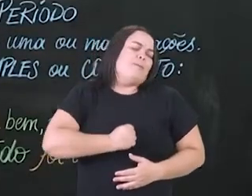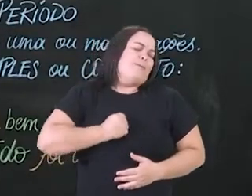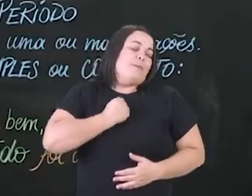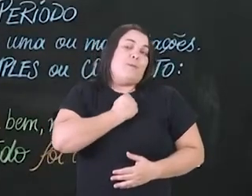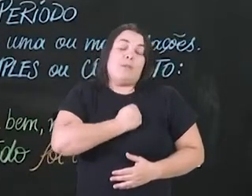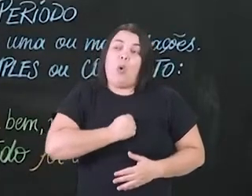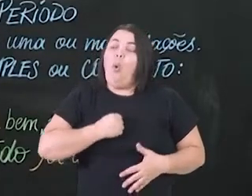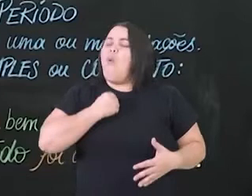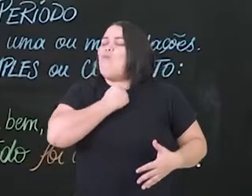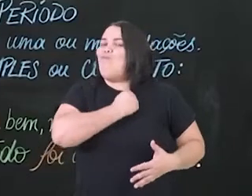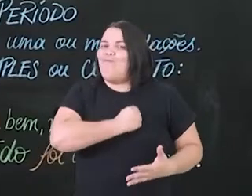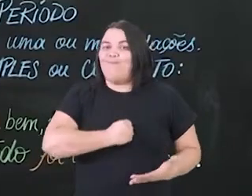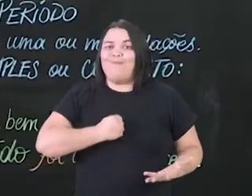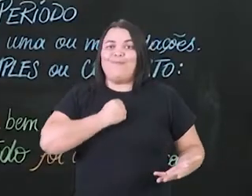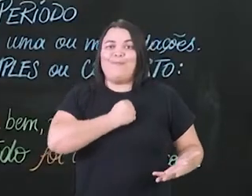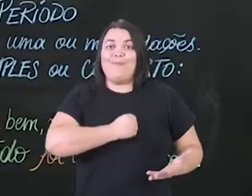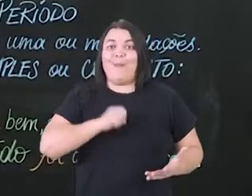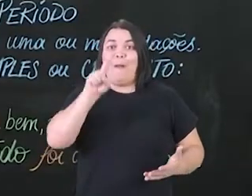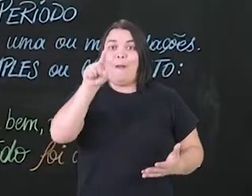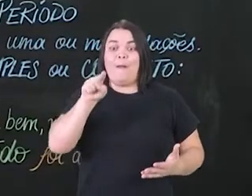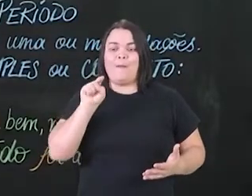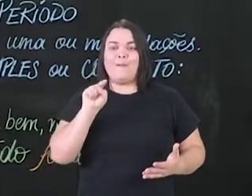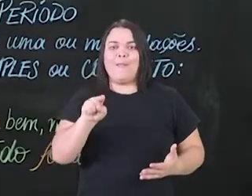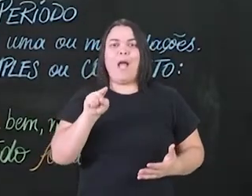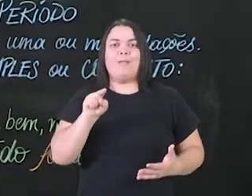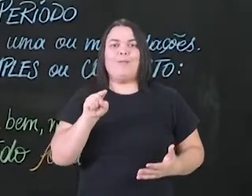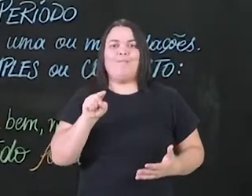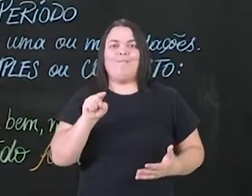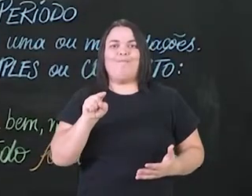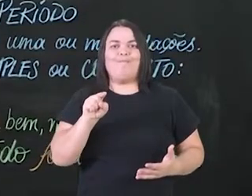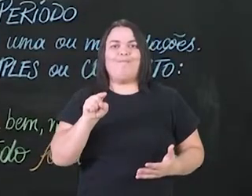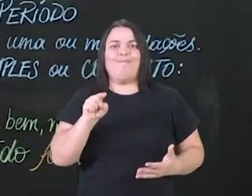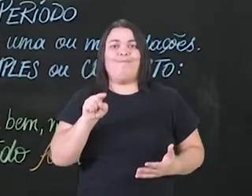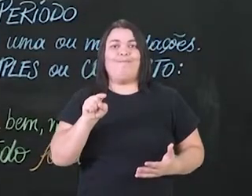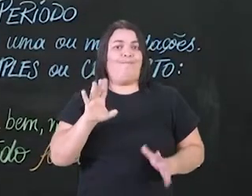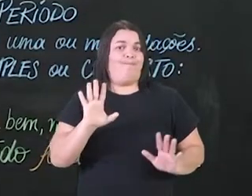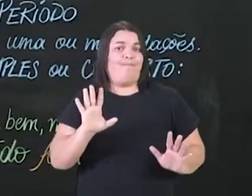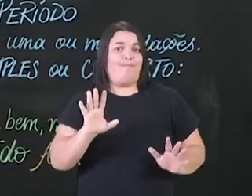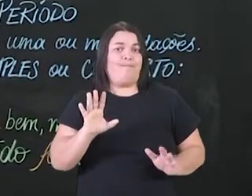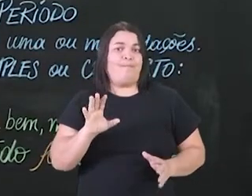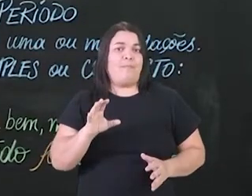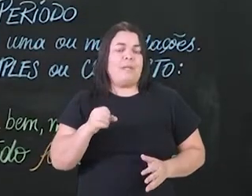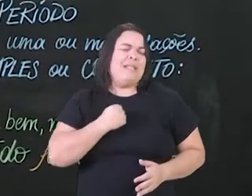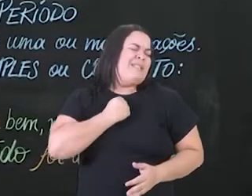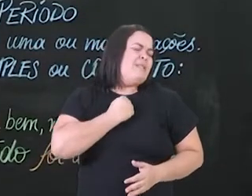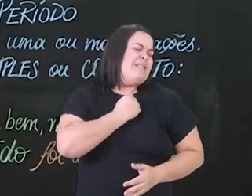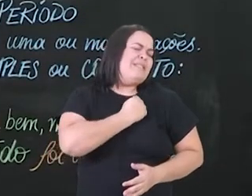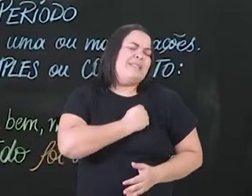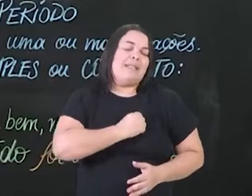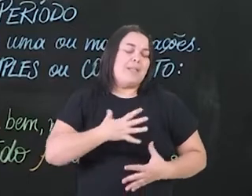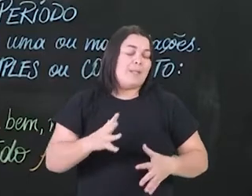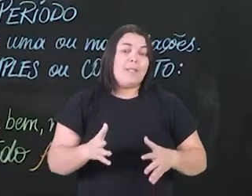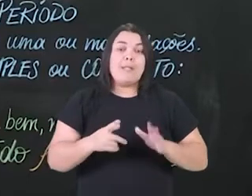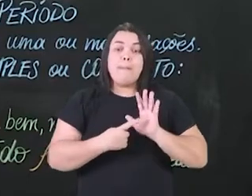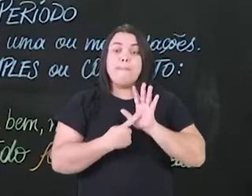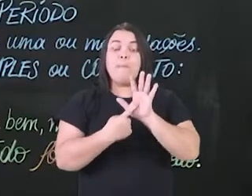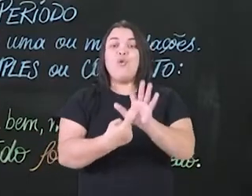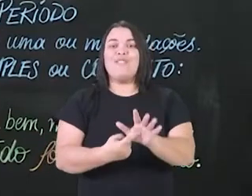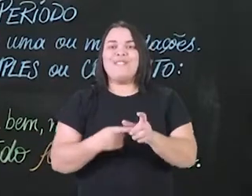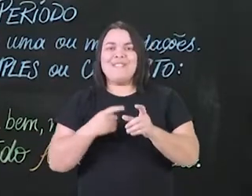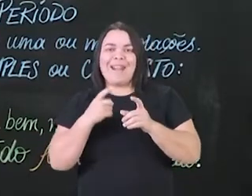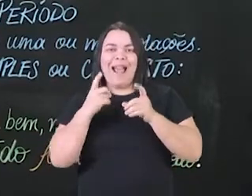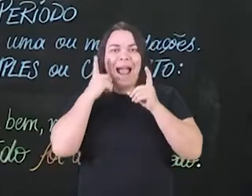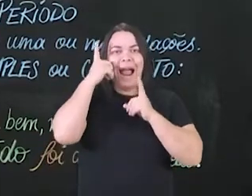eu tenho a exclamação, eu não posso ler de uma forma sem demonstrar a emoção, sem demonstrar